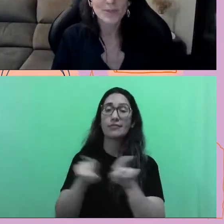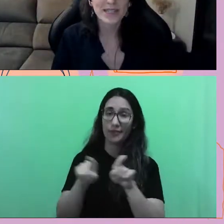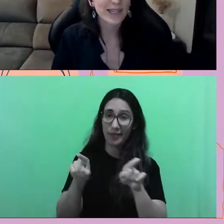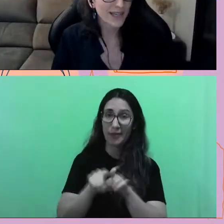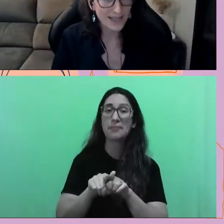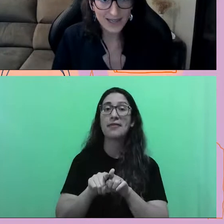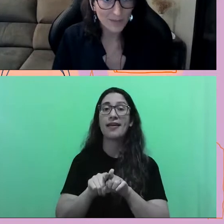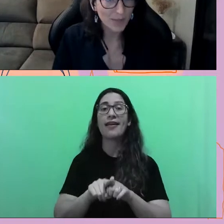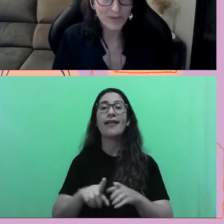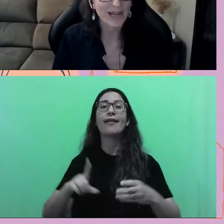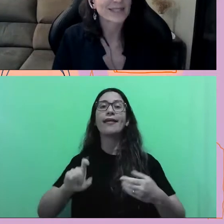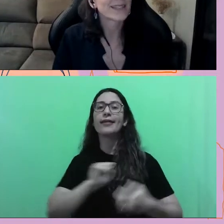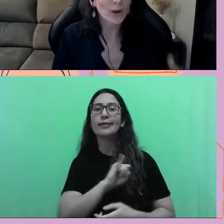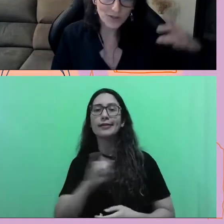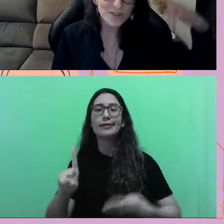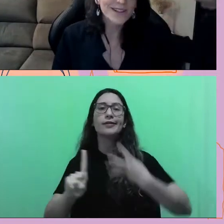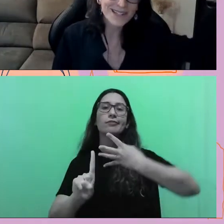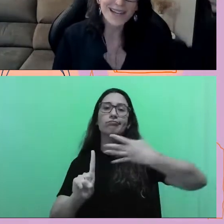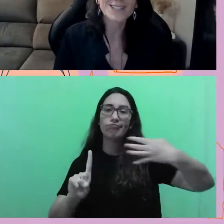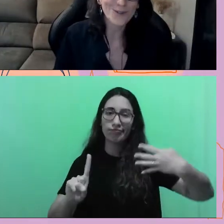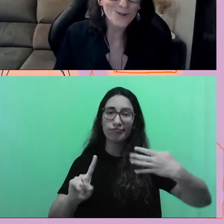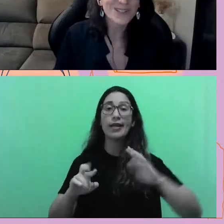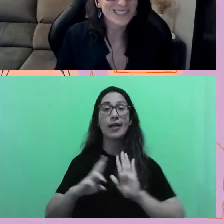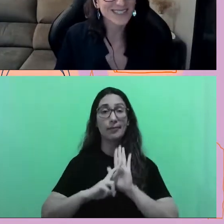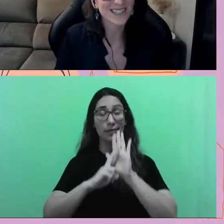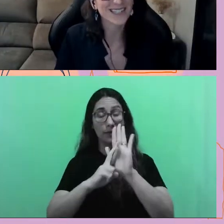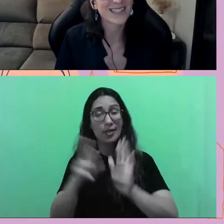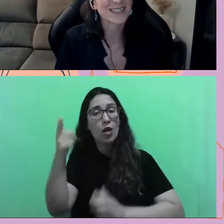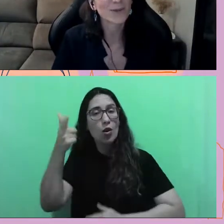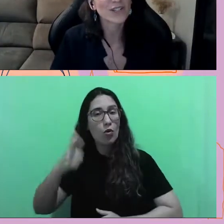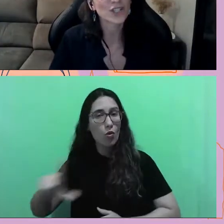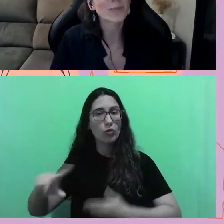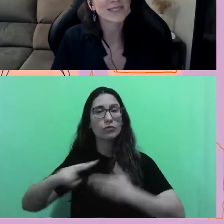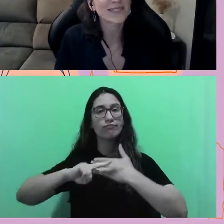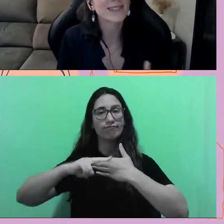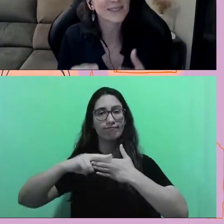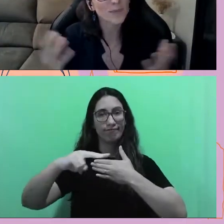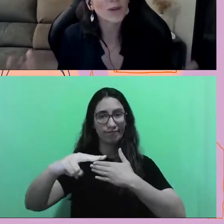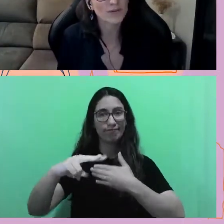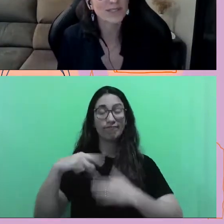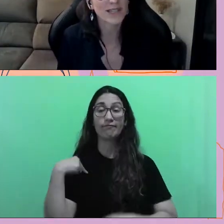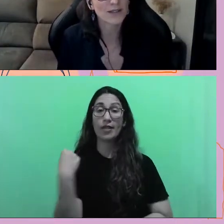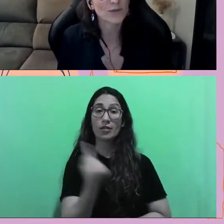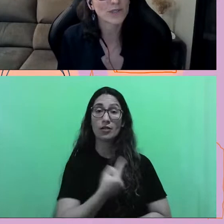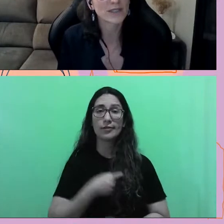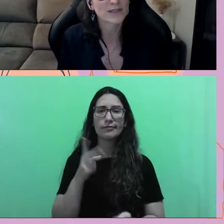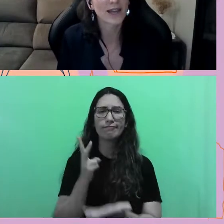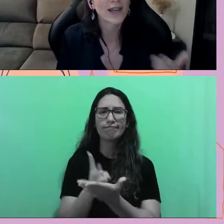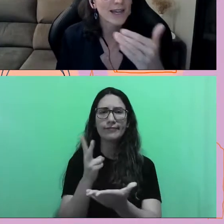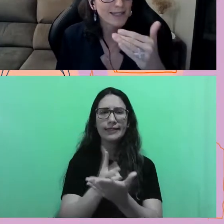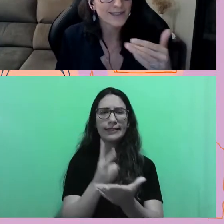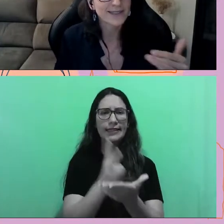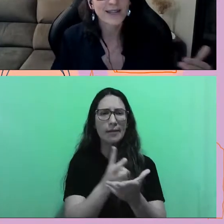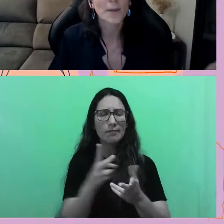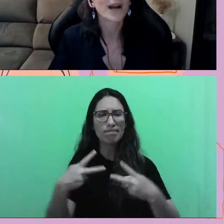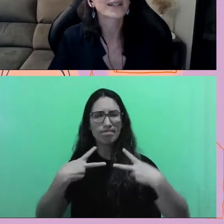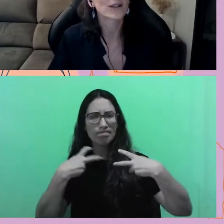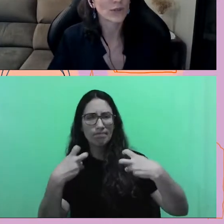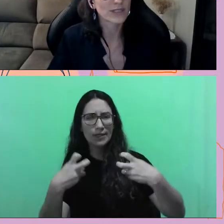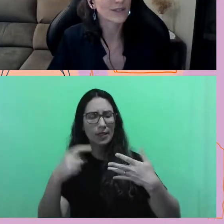Ser LGBTQIAP+, traz outras ainda, então a gente precisa sempre considerar tudo isso, né?